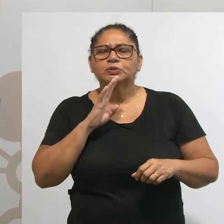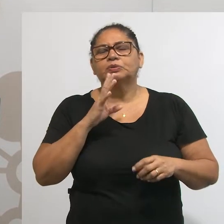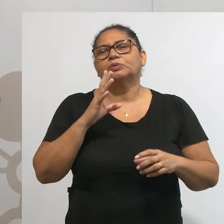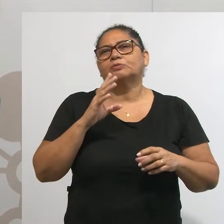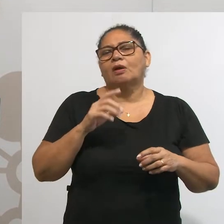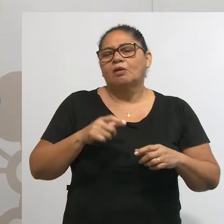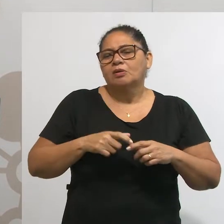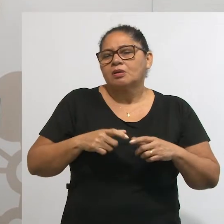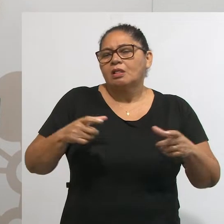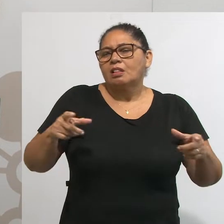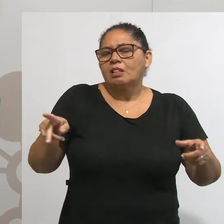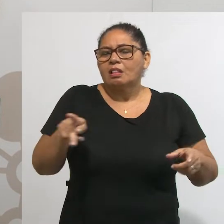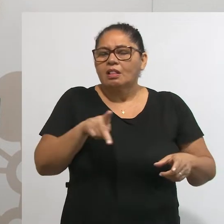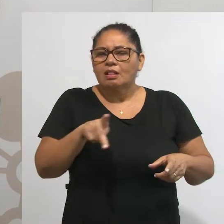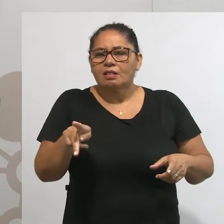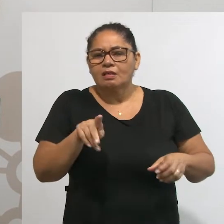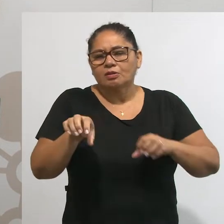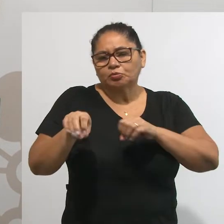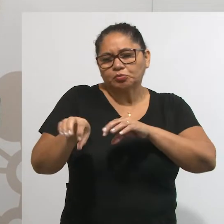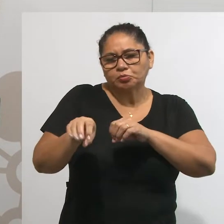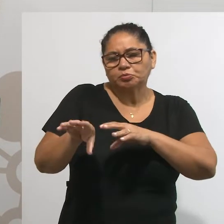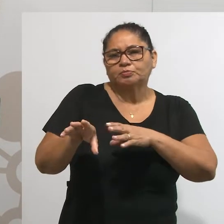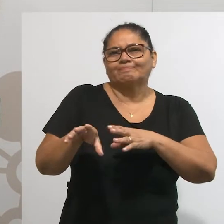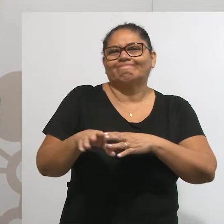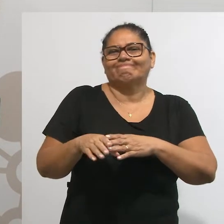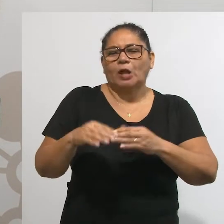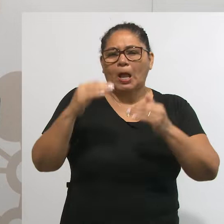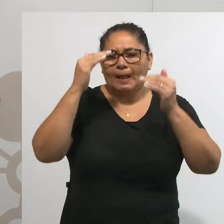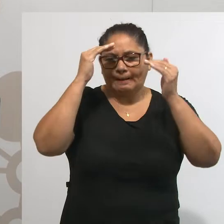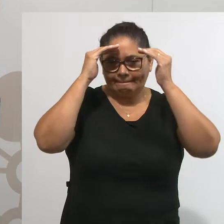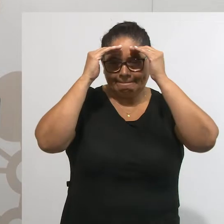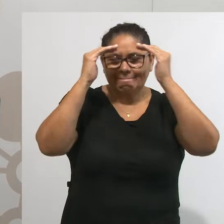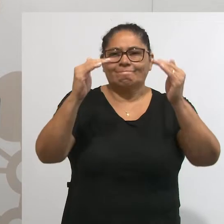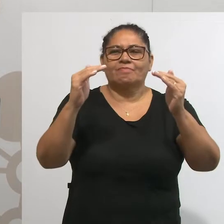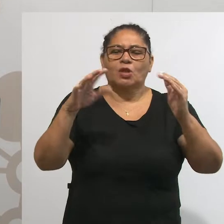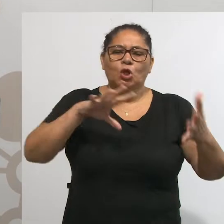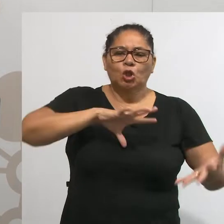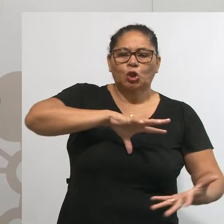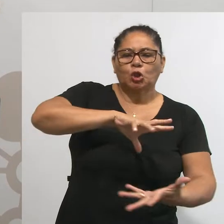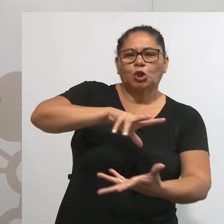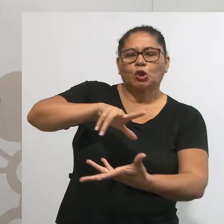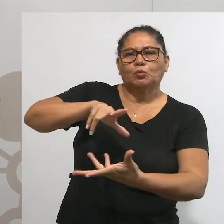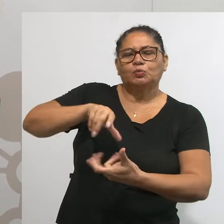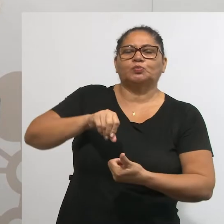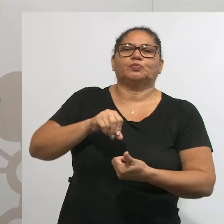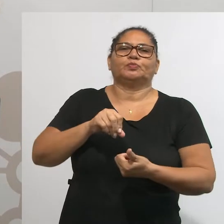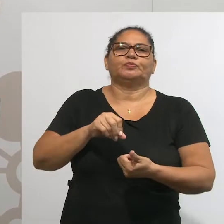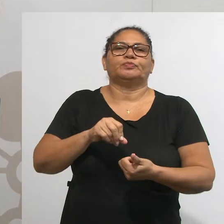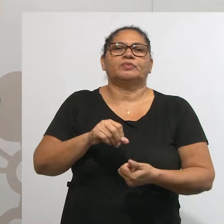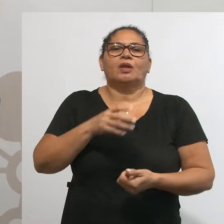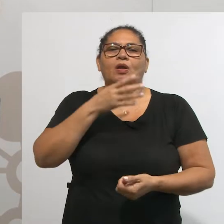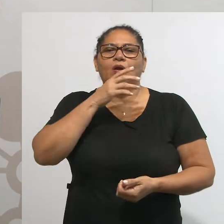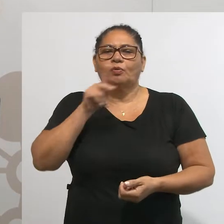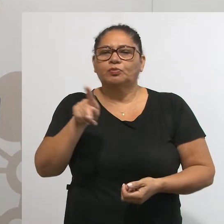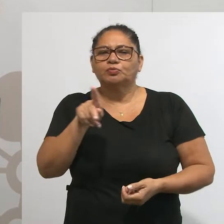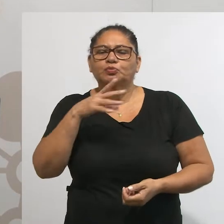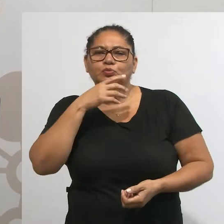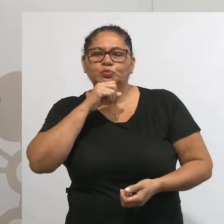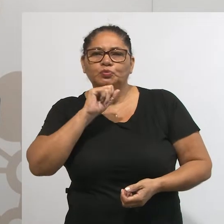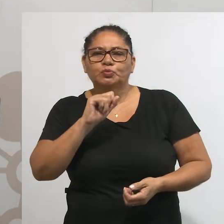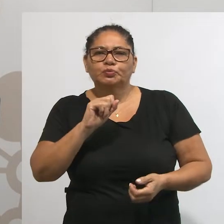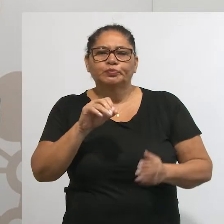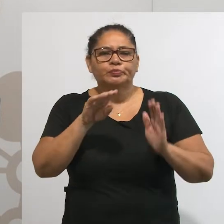mais deste grande educador brasileiro que é respeitado mundo afora, que é o professor Paulo Freire.